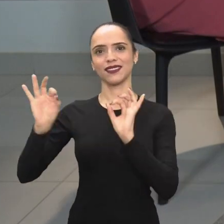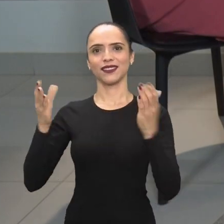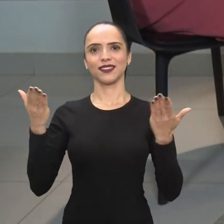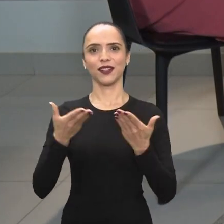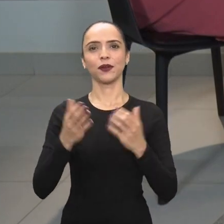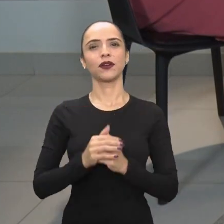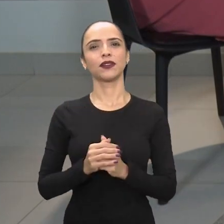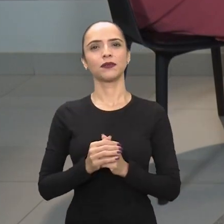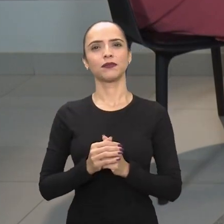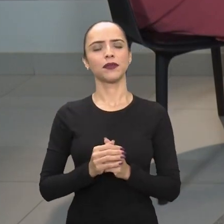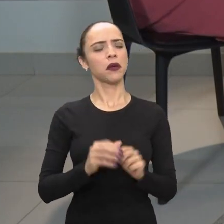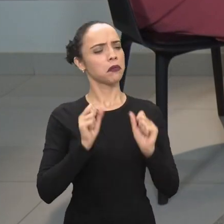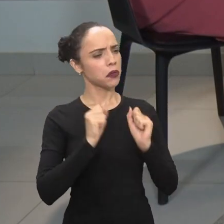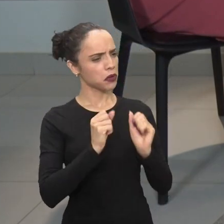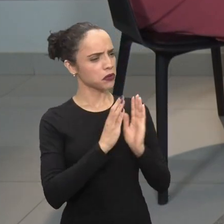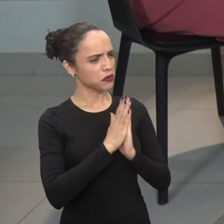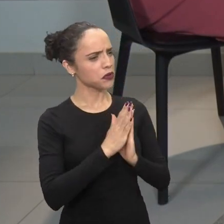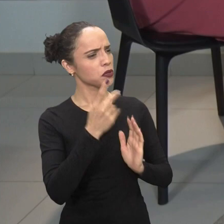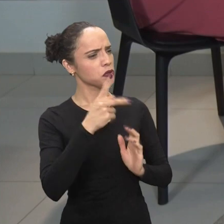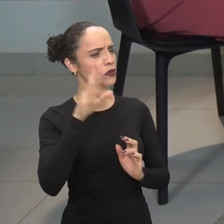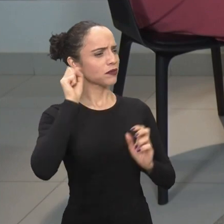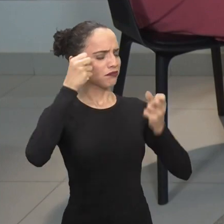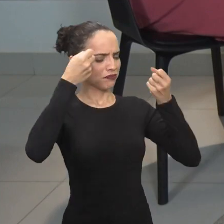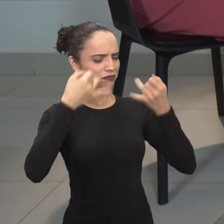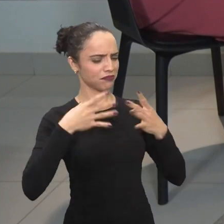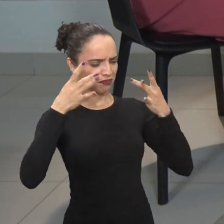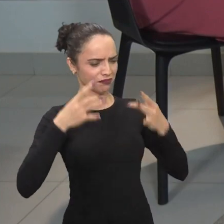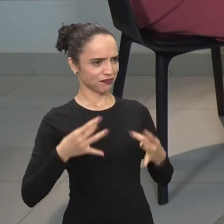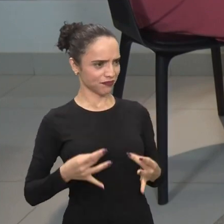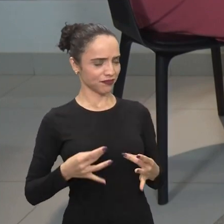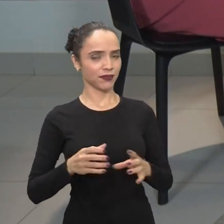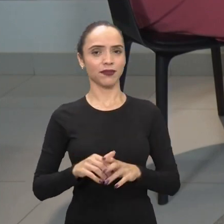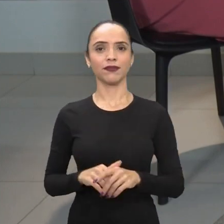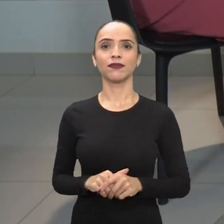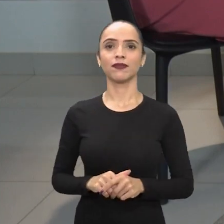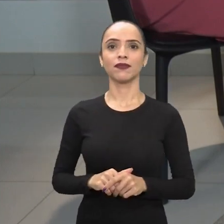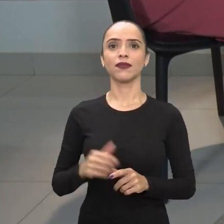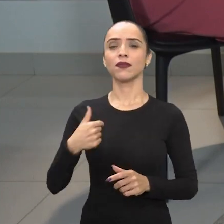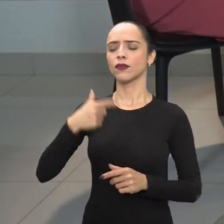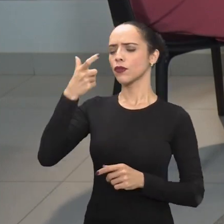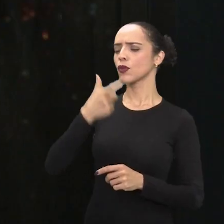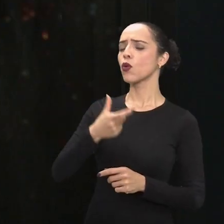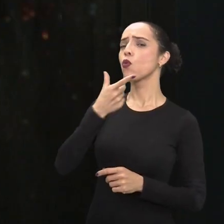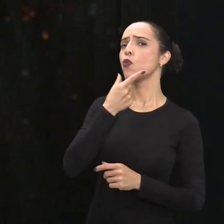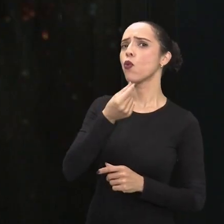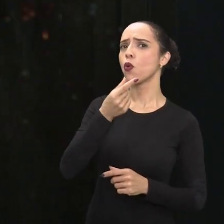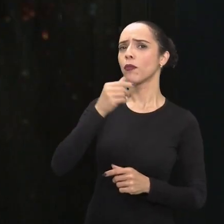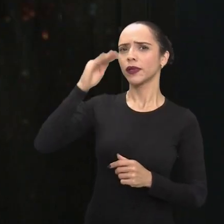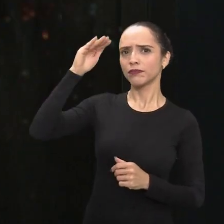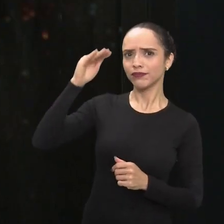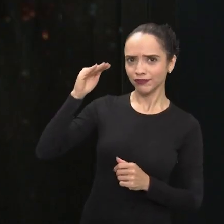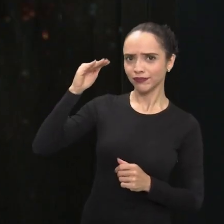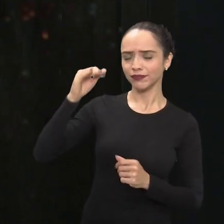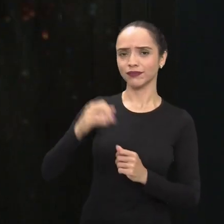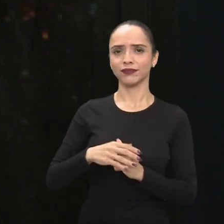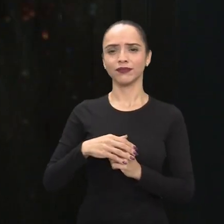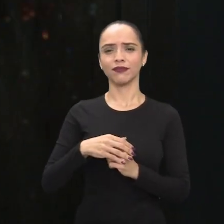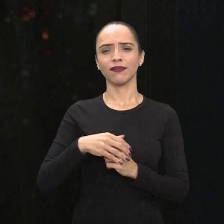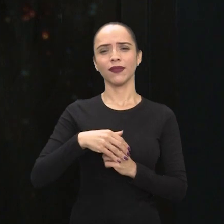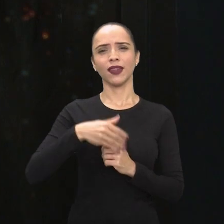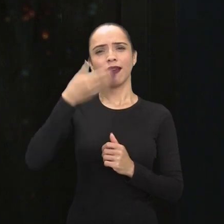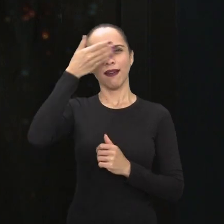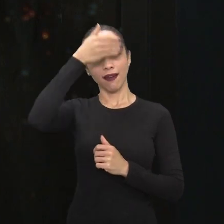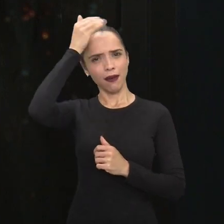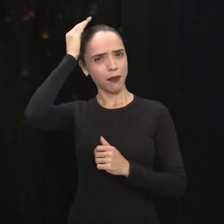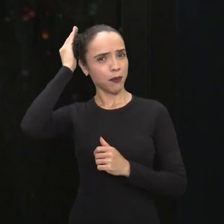também pode fazer para gente a sua descrição física de baixo estatura cabelo preto